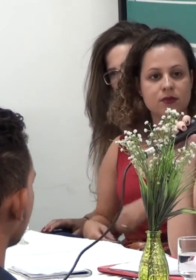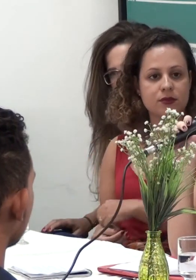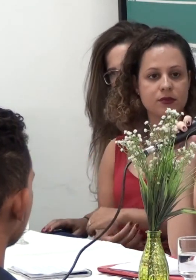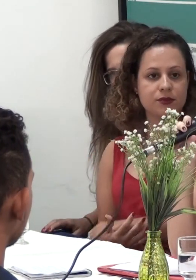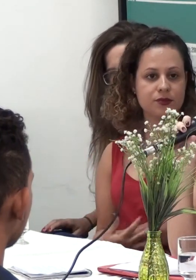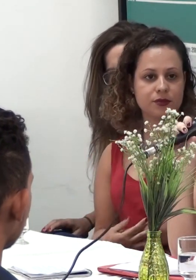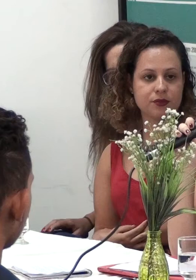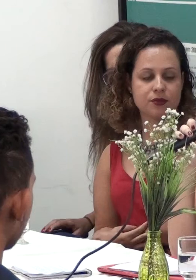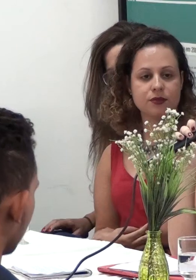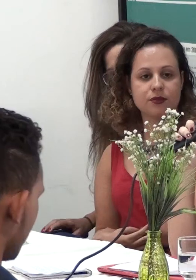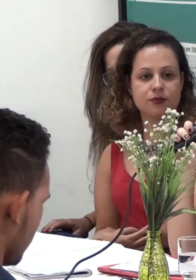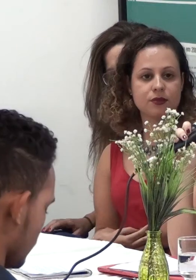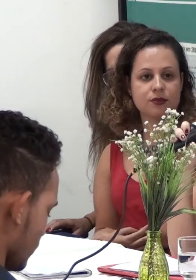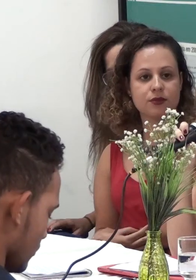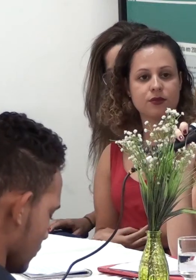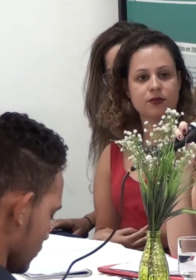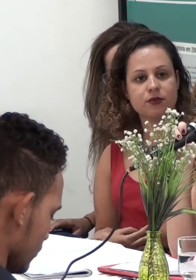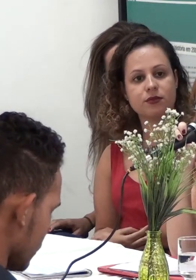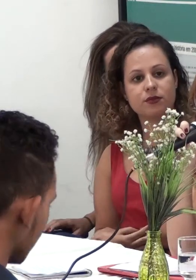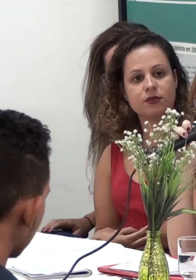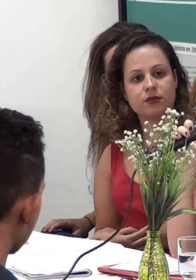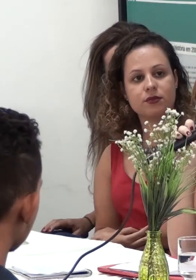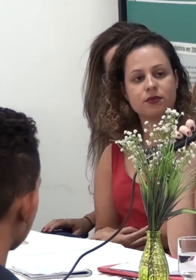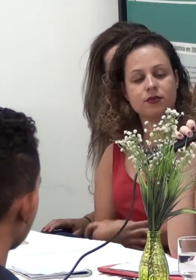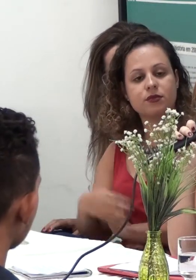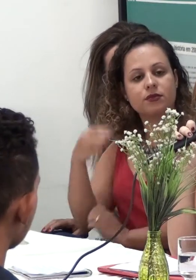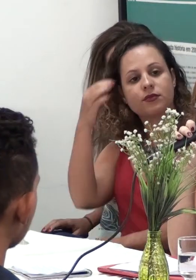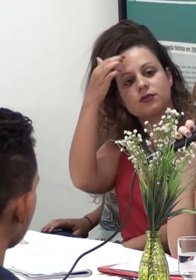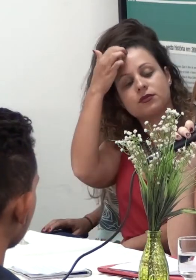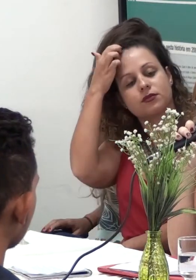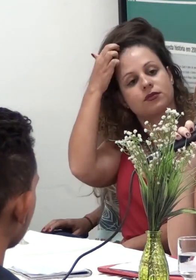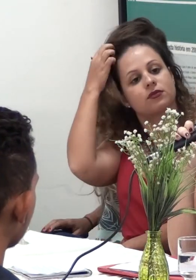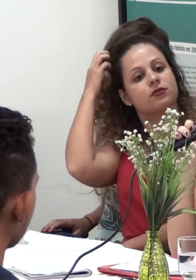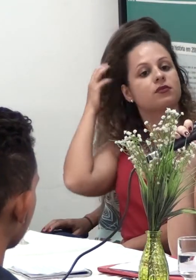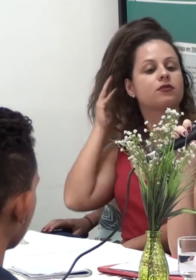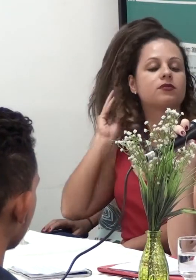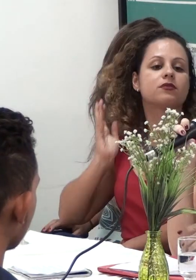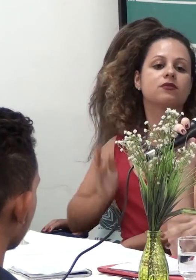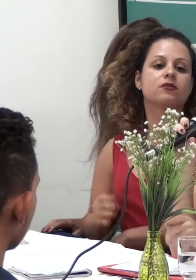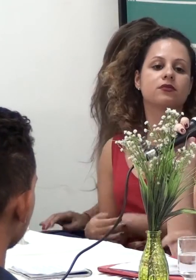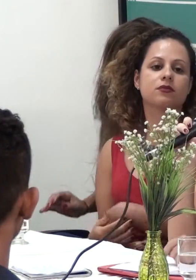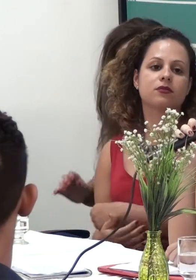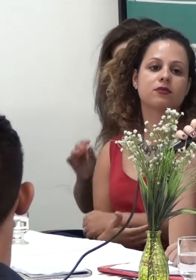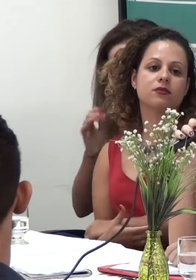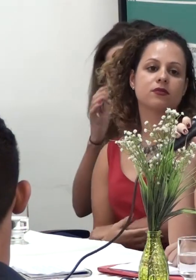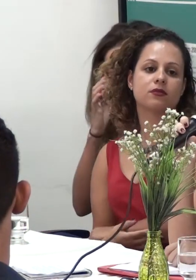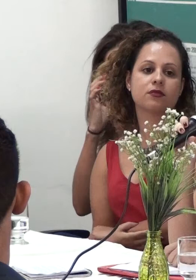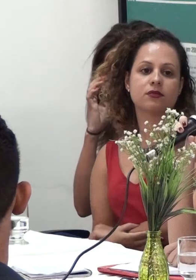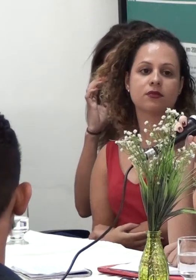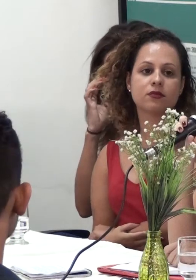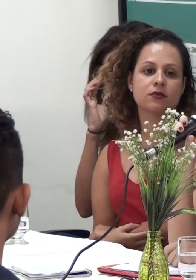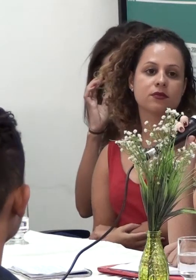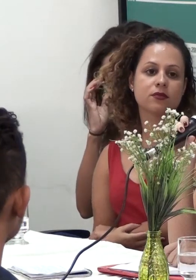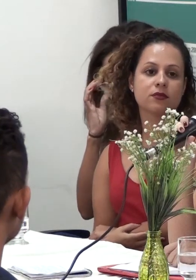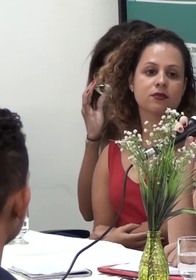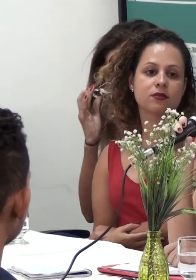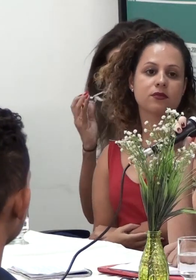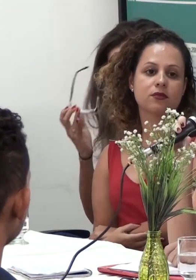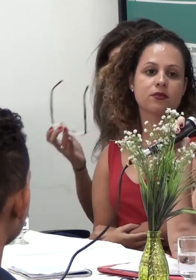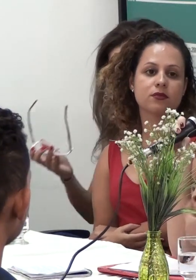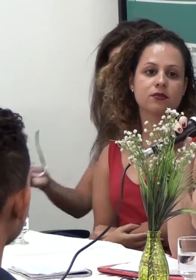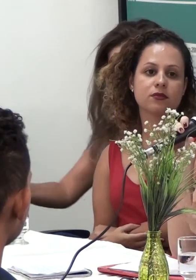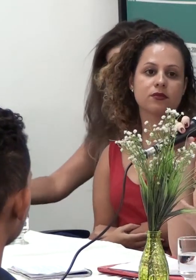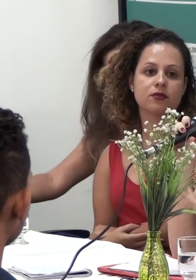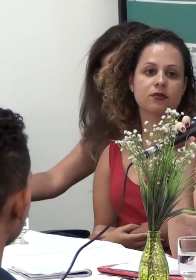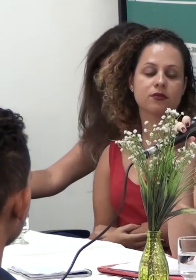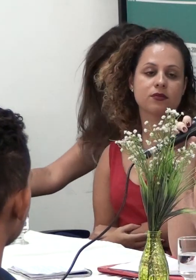diversidade. Eu trabalhei também num outro instituto e lá a gente conseguiu montar justamente quando eu vim para cá. E a gente viu